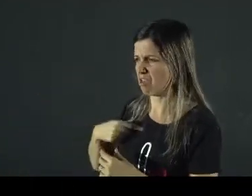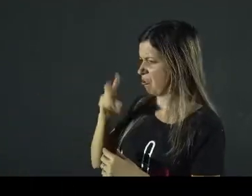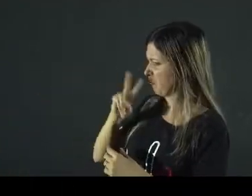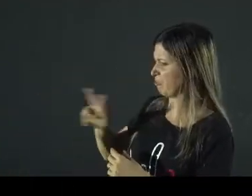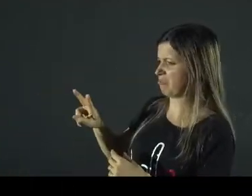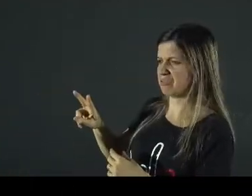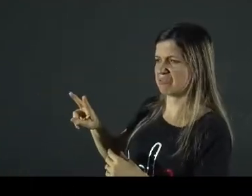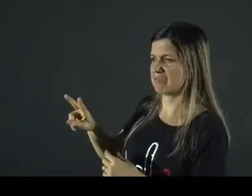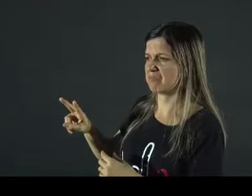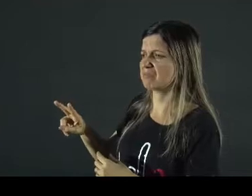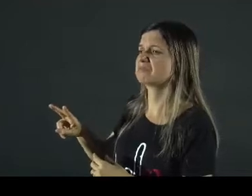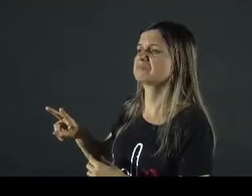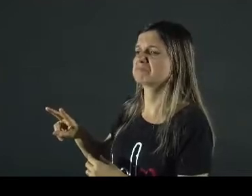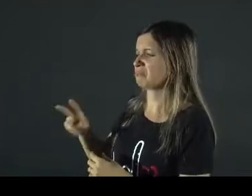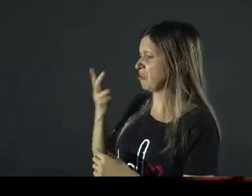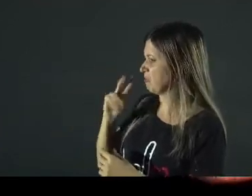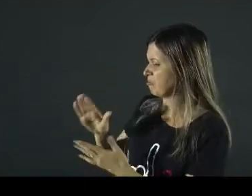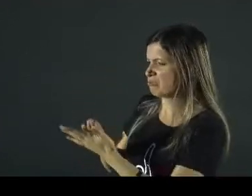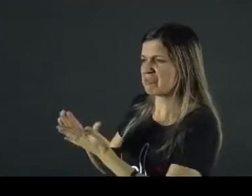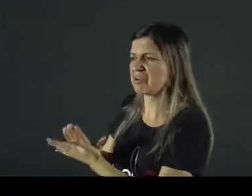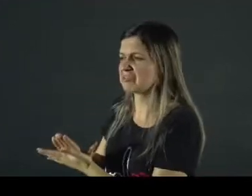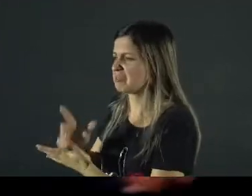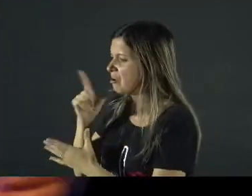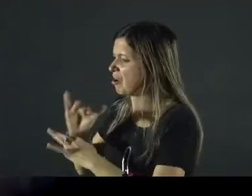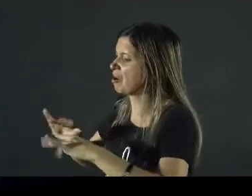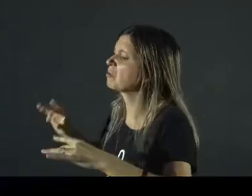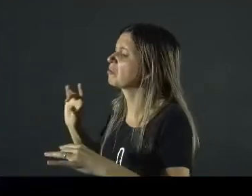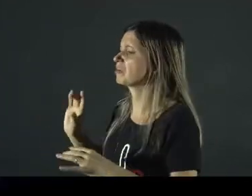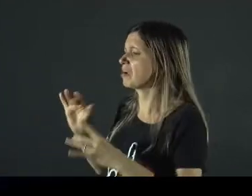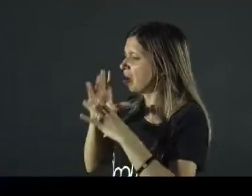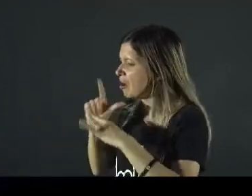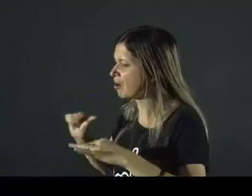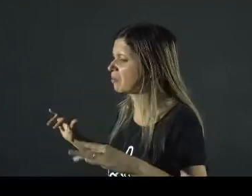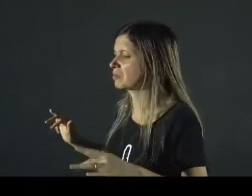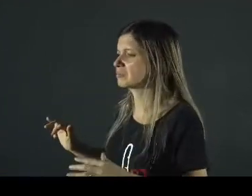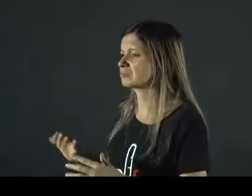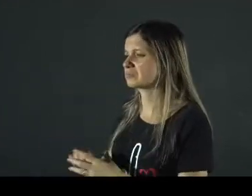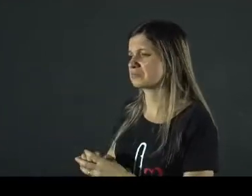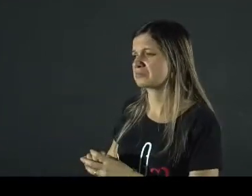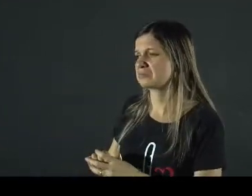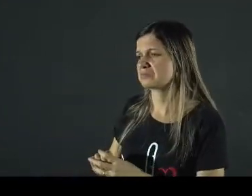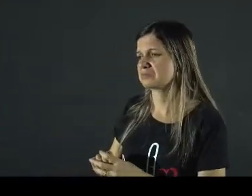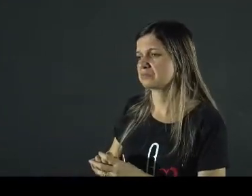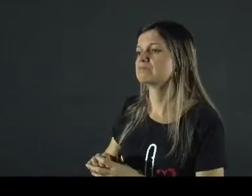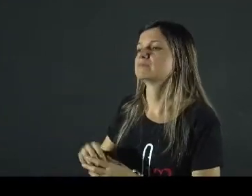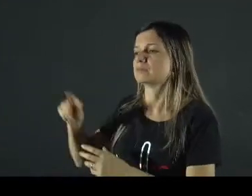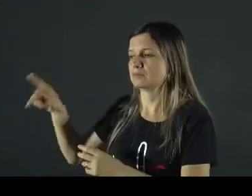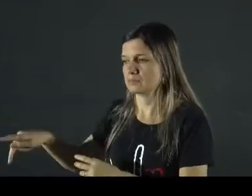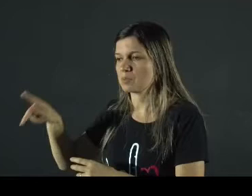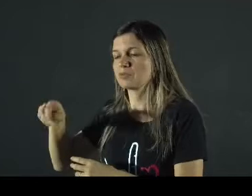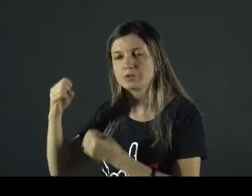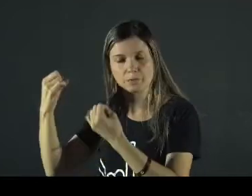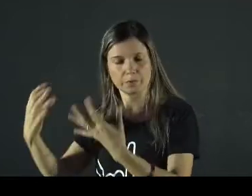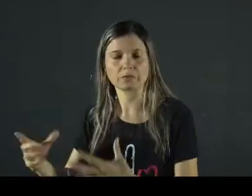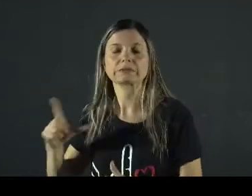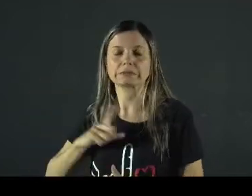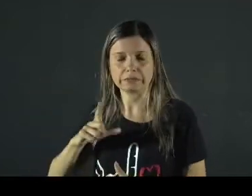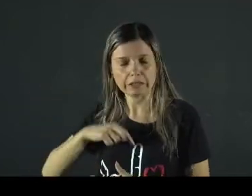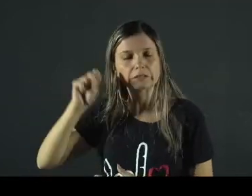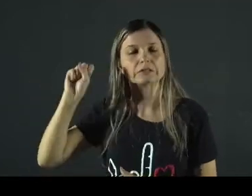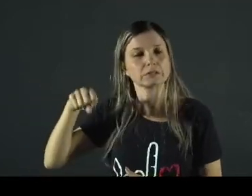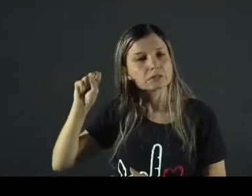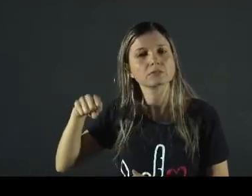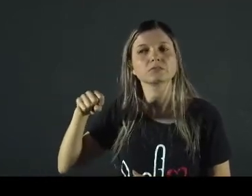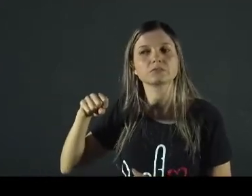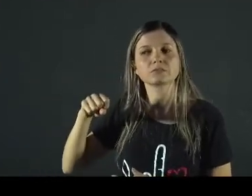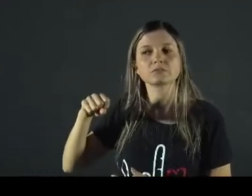rio e não vi ponte nenhuma. E ela me disse assim: mas a ponte está lá.